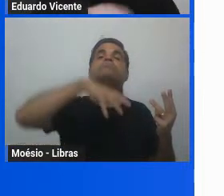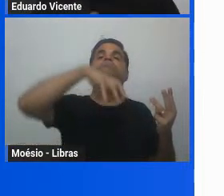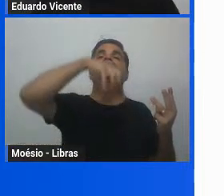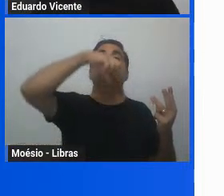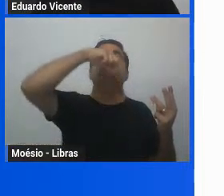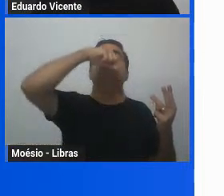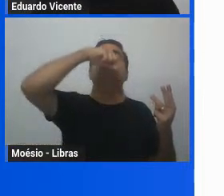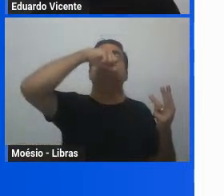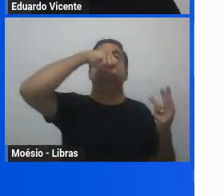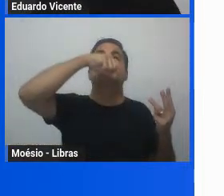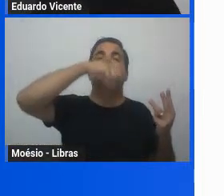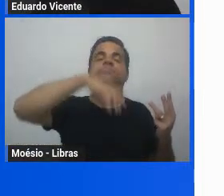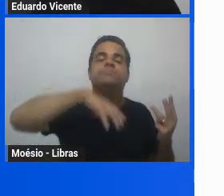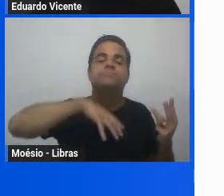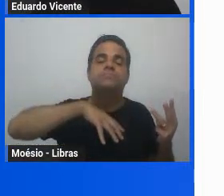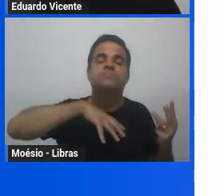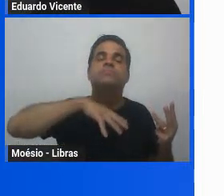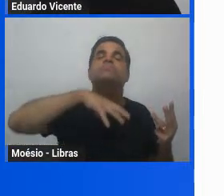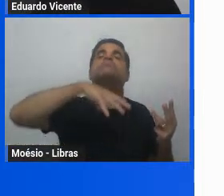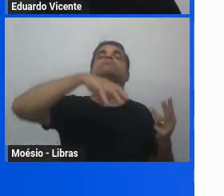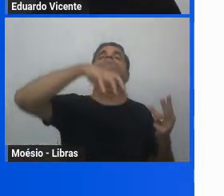vezes fundo. 1,